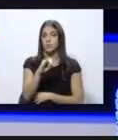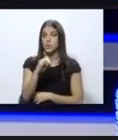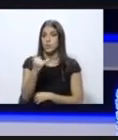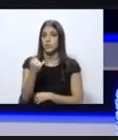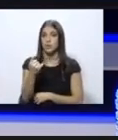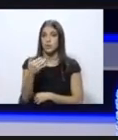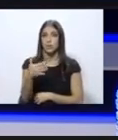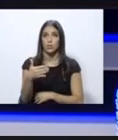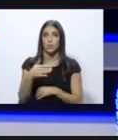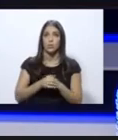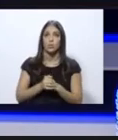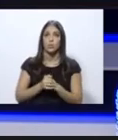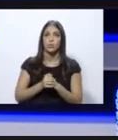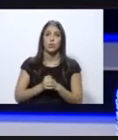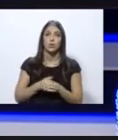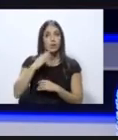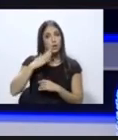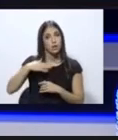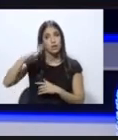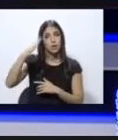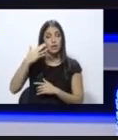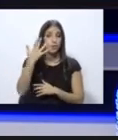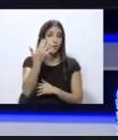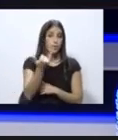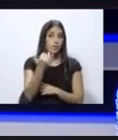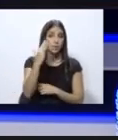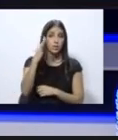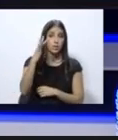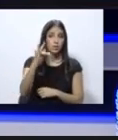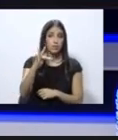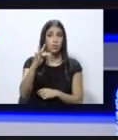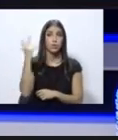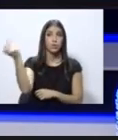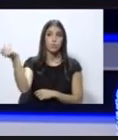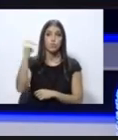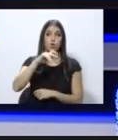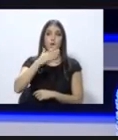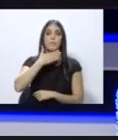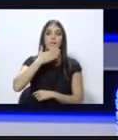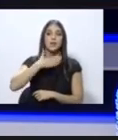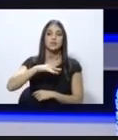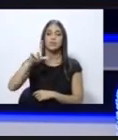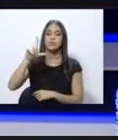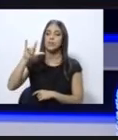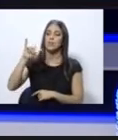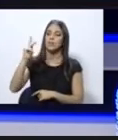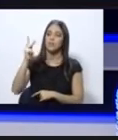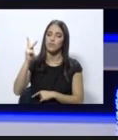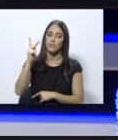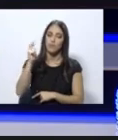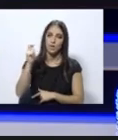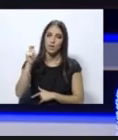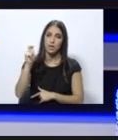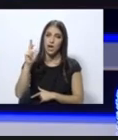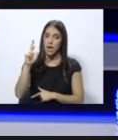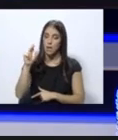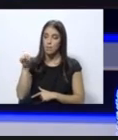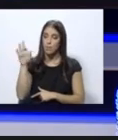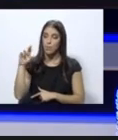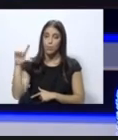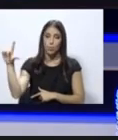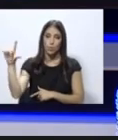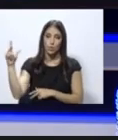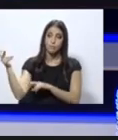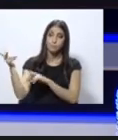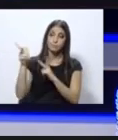2020-2021. O sérvio de 24 anos chega por empréstimo do Liverpool e o acordo neste caso também